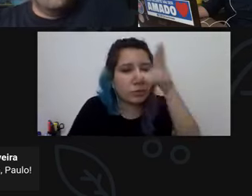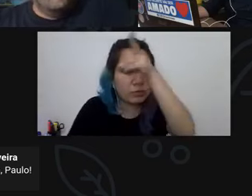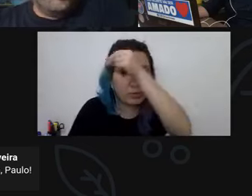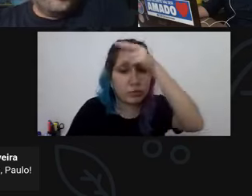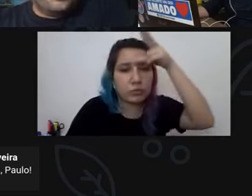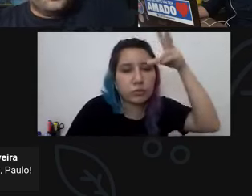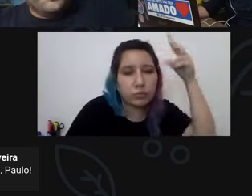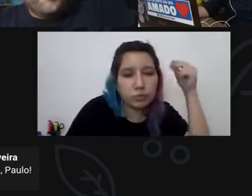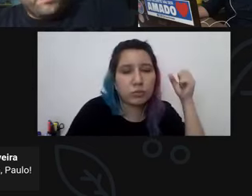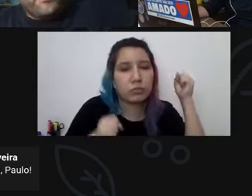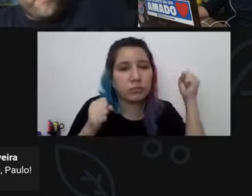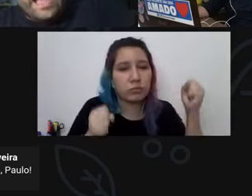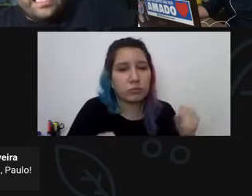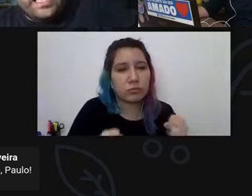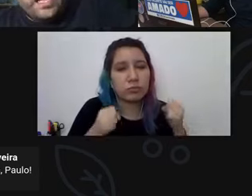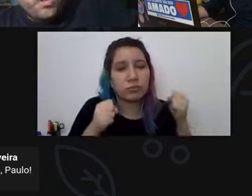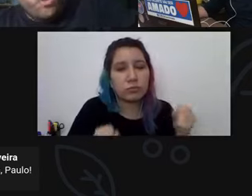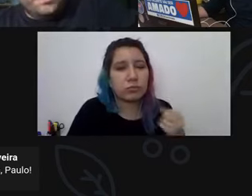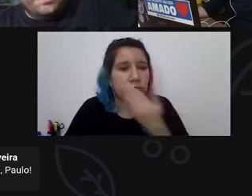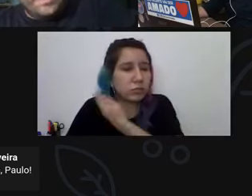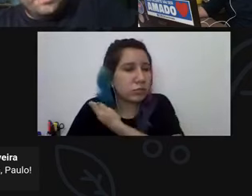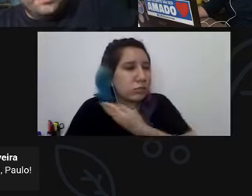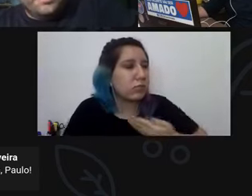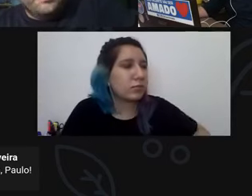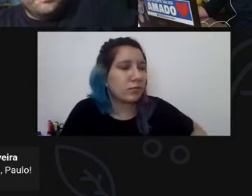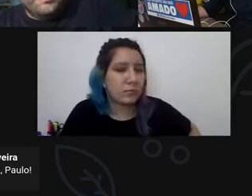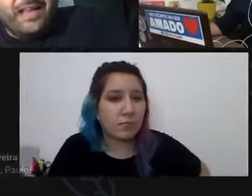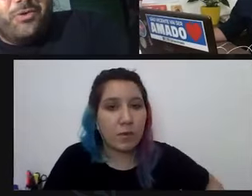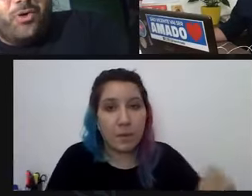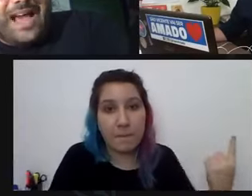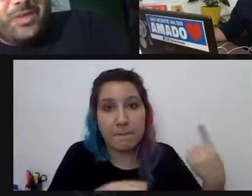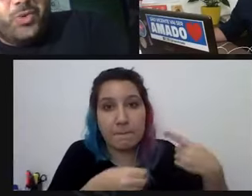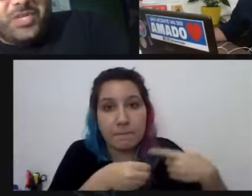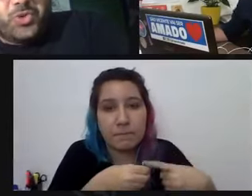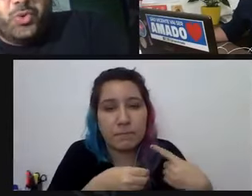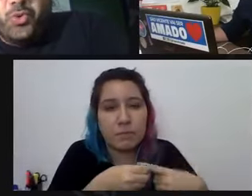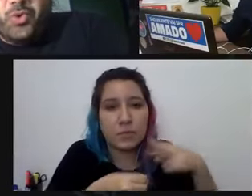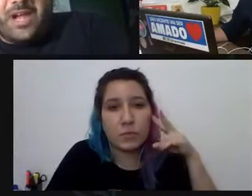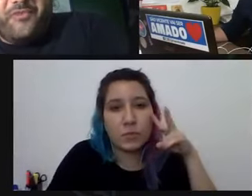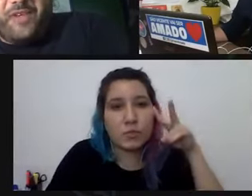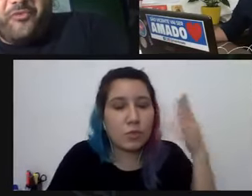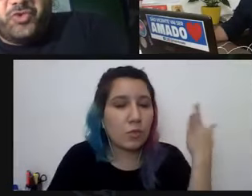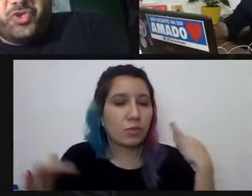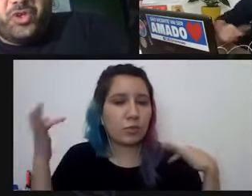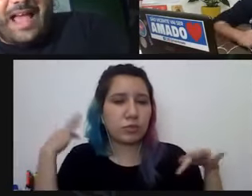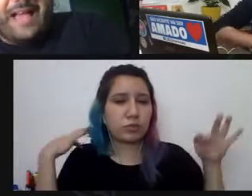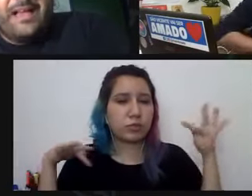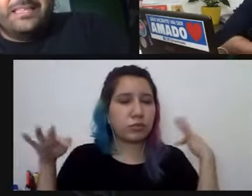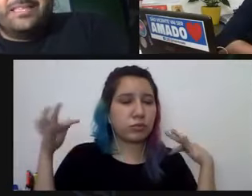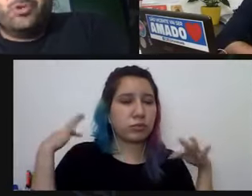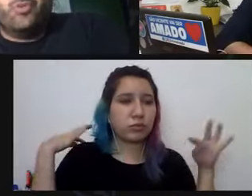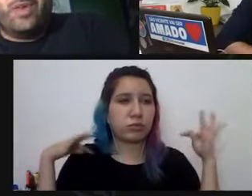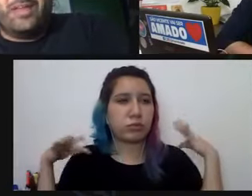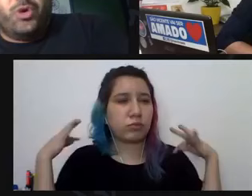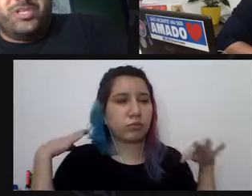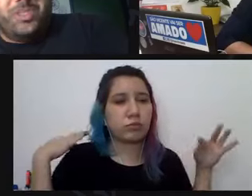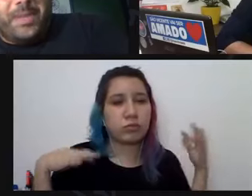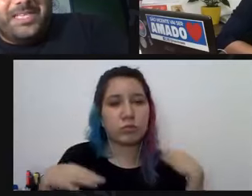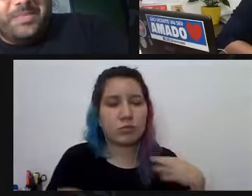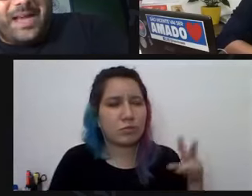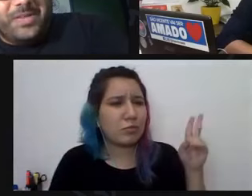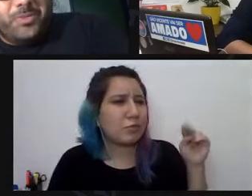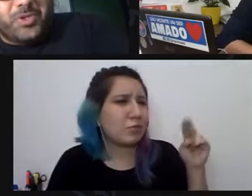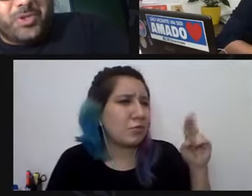poder público e iniciativa privada. Uma cidade no olhar turístico nunca vai funcionar se os moradores